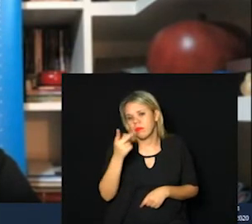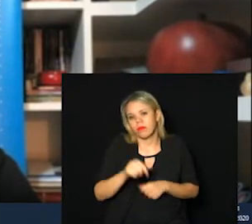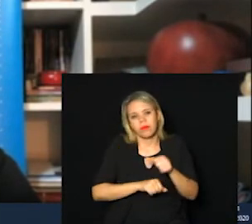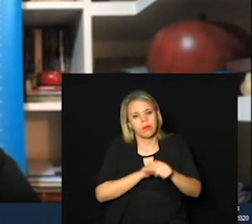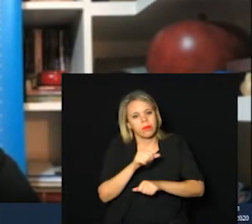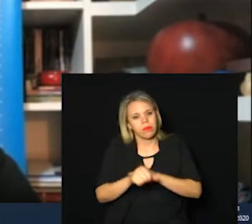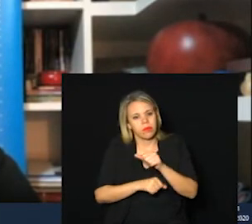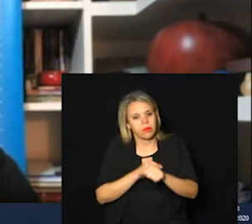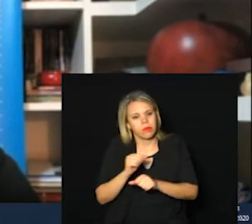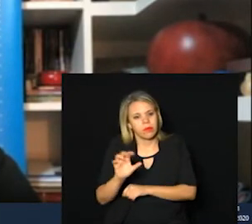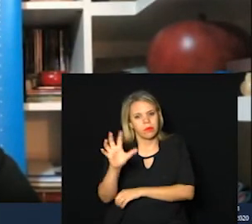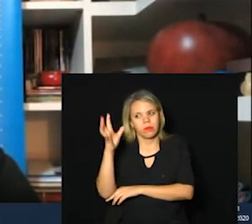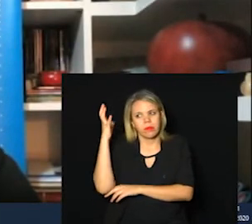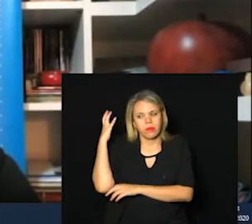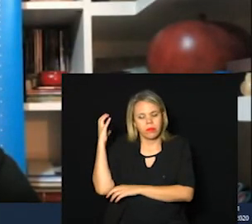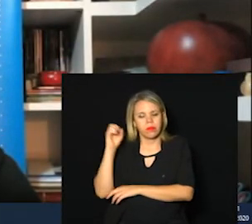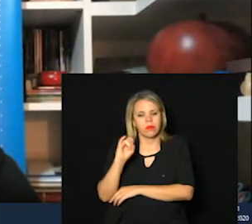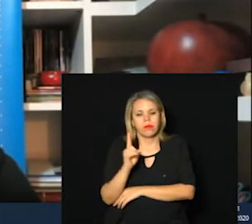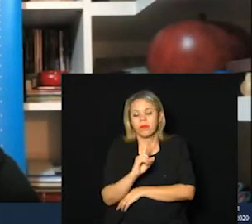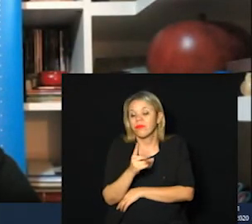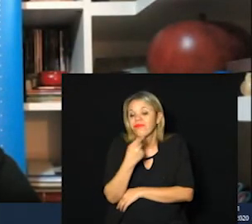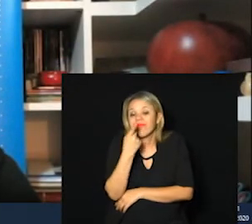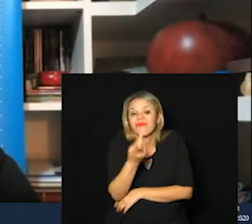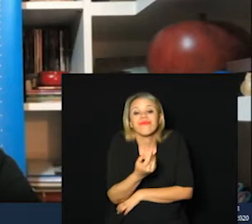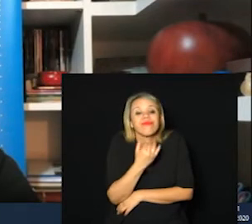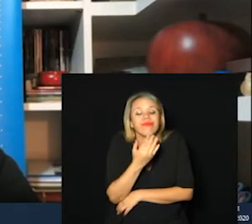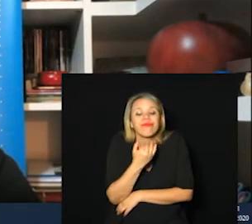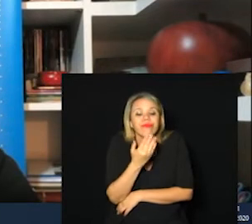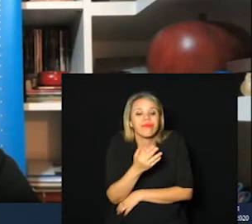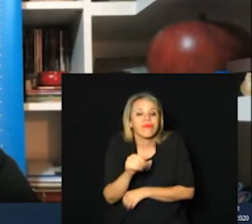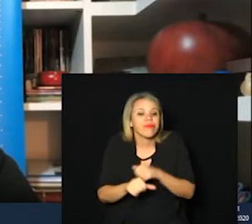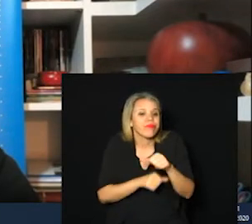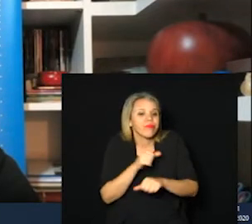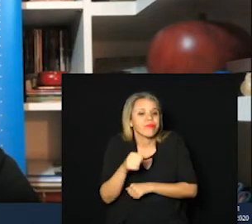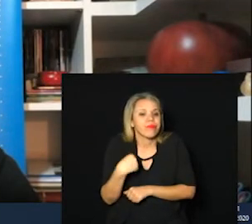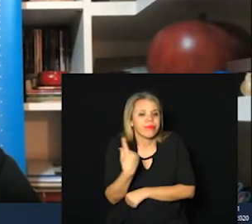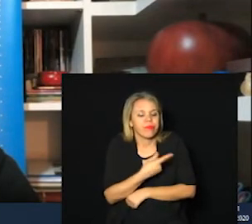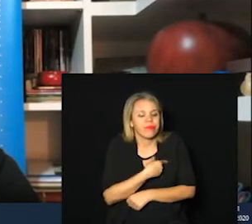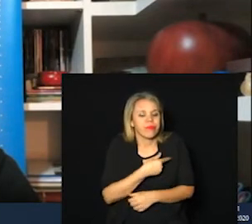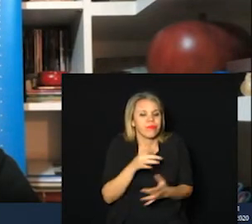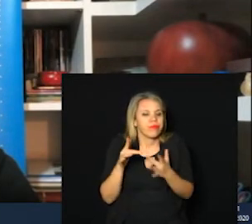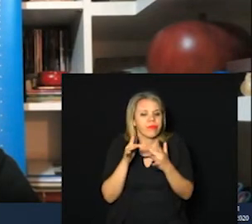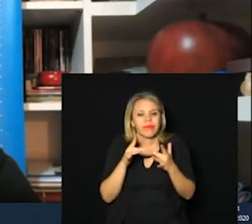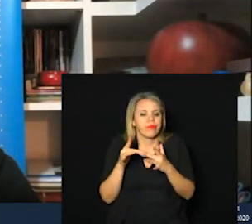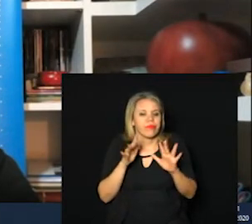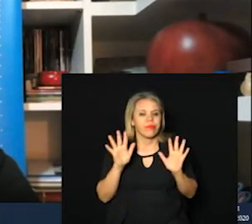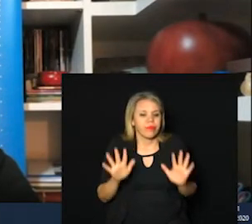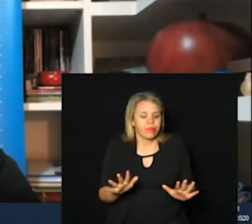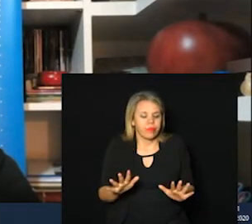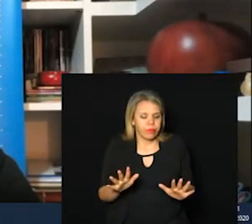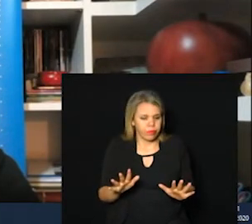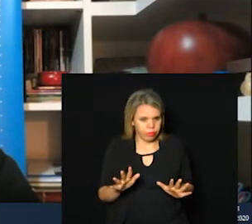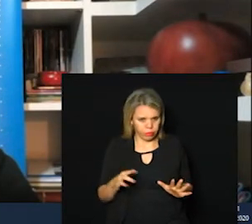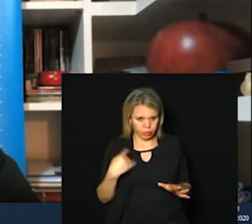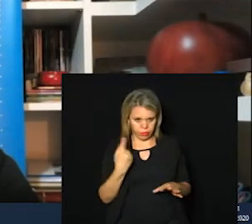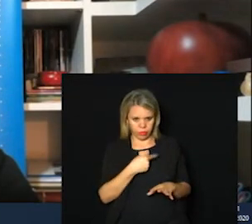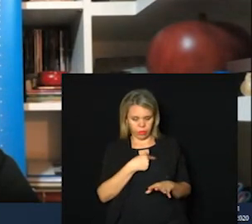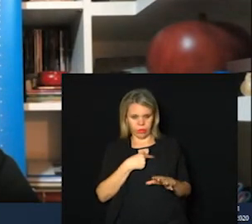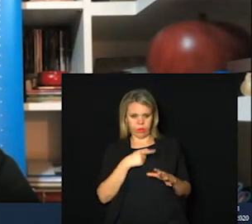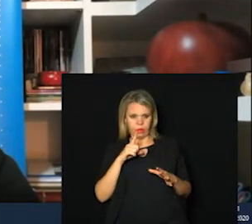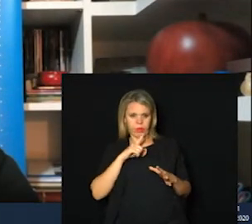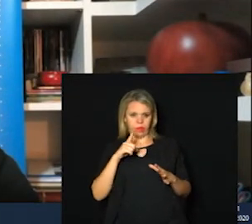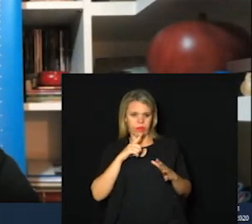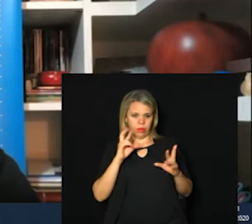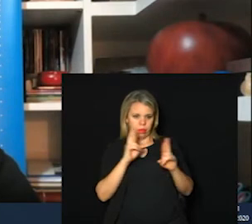modificação ambiental, se nós não falarmos de uma modificação das nossas relações, da forma como nós nos relacionamos